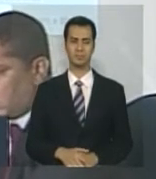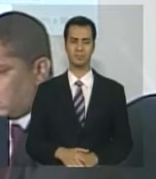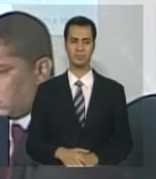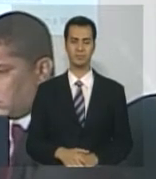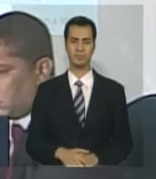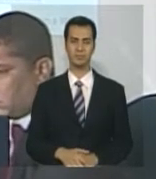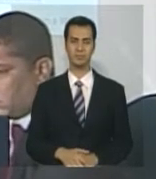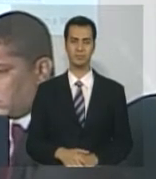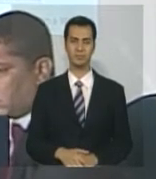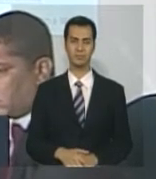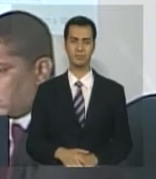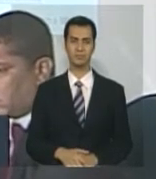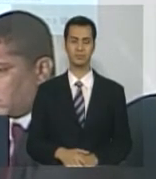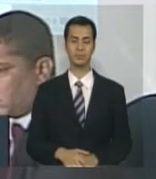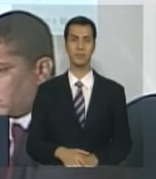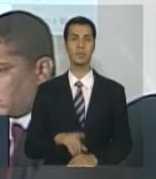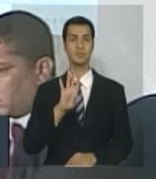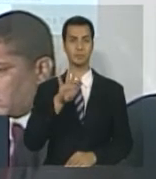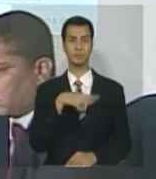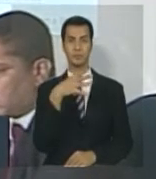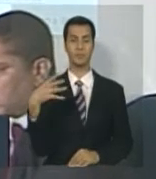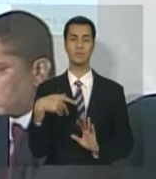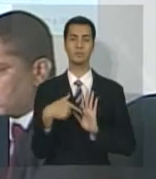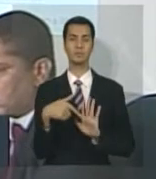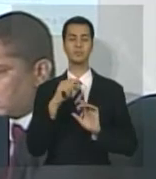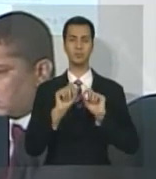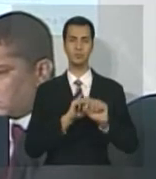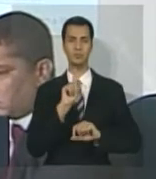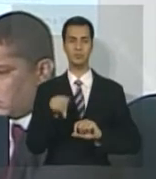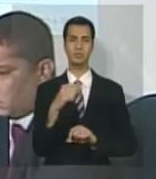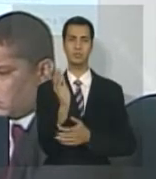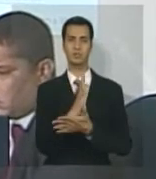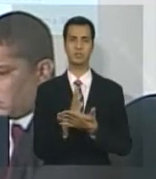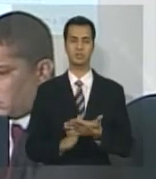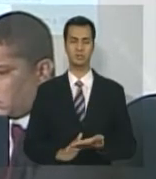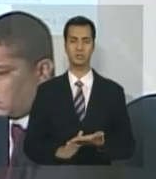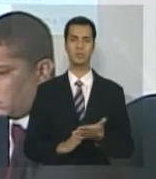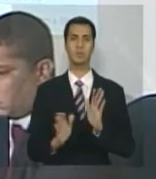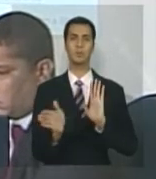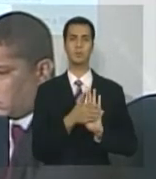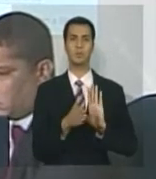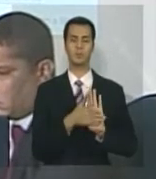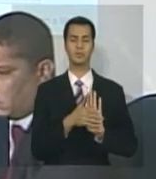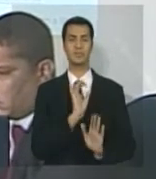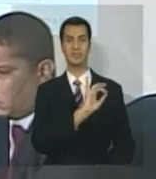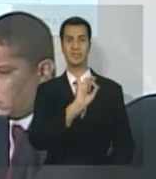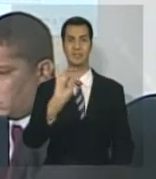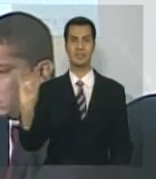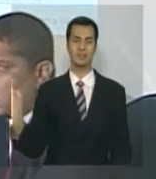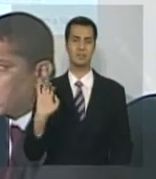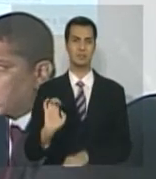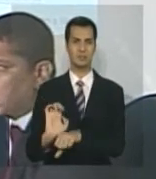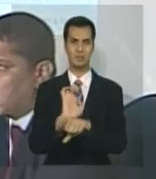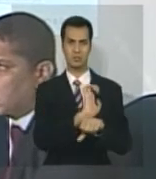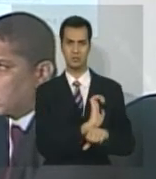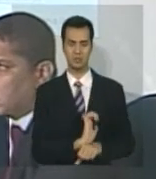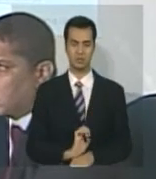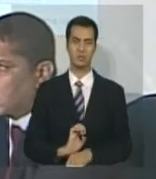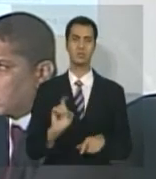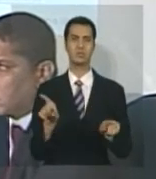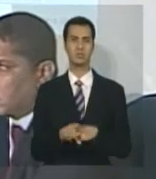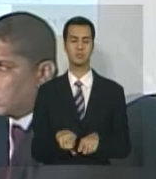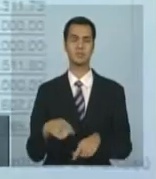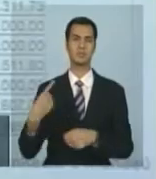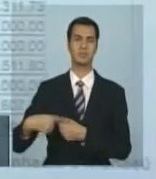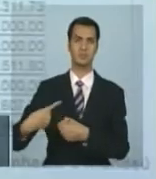distribuição dos, das propostas que foram apresentadas pelos estados e pelos municípios